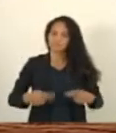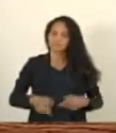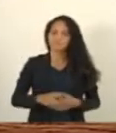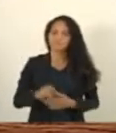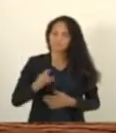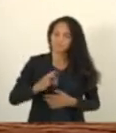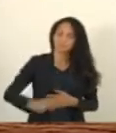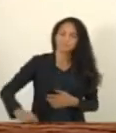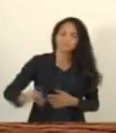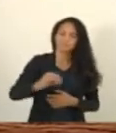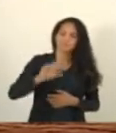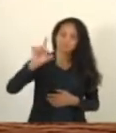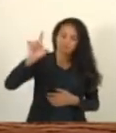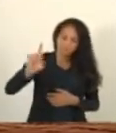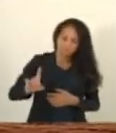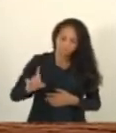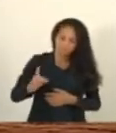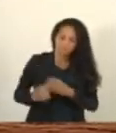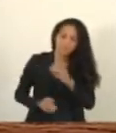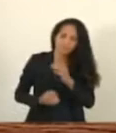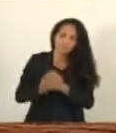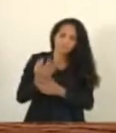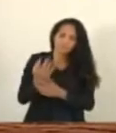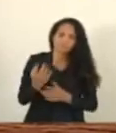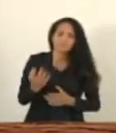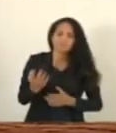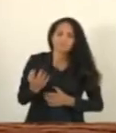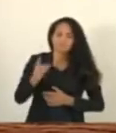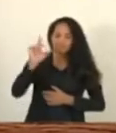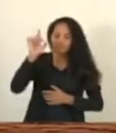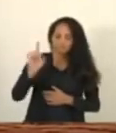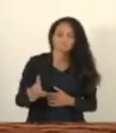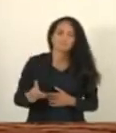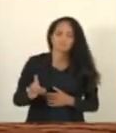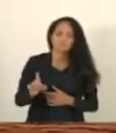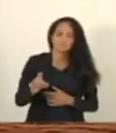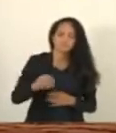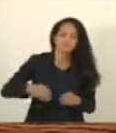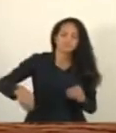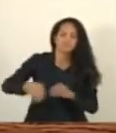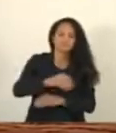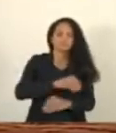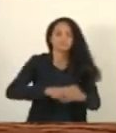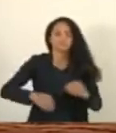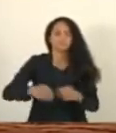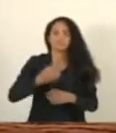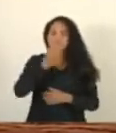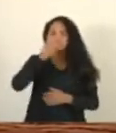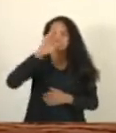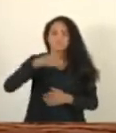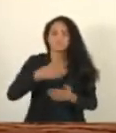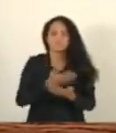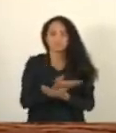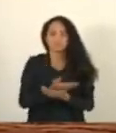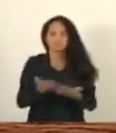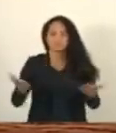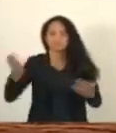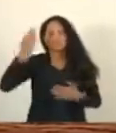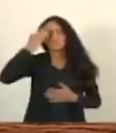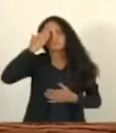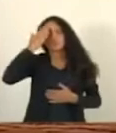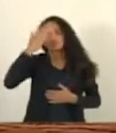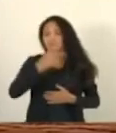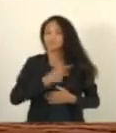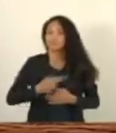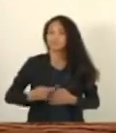direito a plantar, produzir para o Estado, direito à posse de suas terras. Uma excelente tarde a todos e muito obrigado, senhor